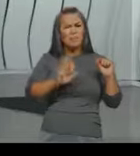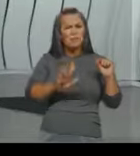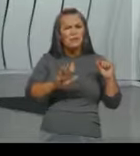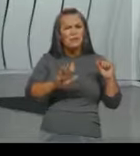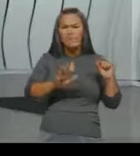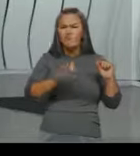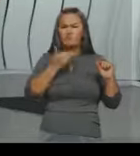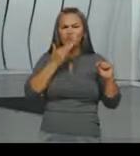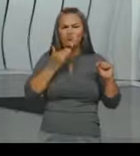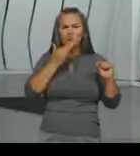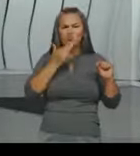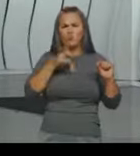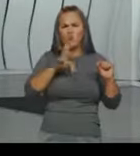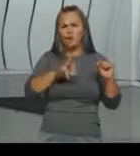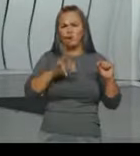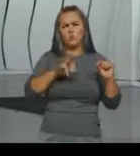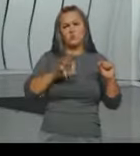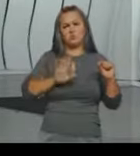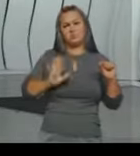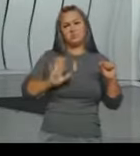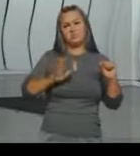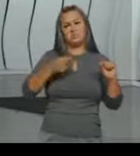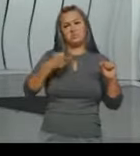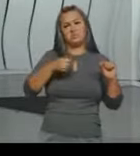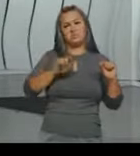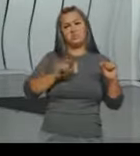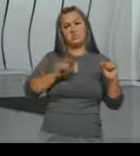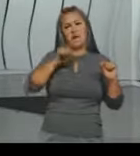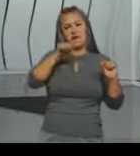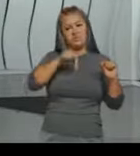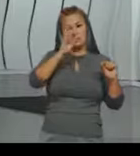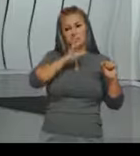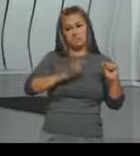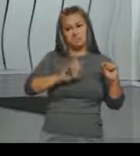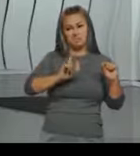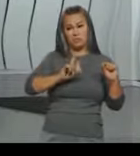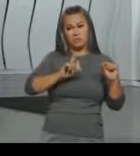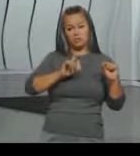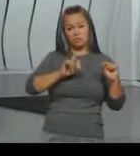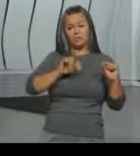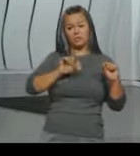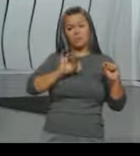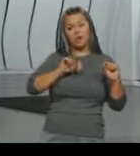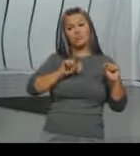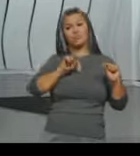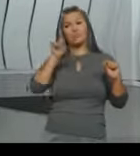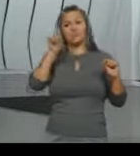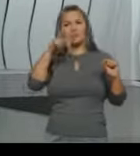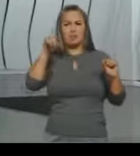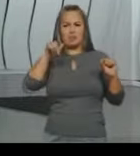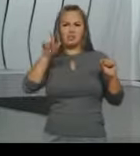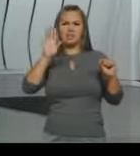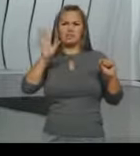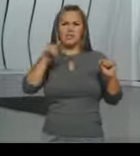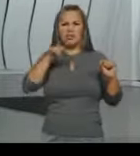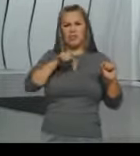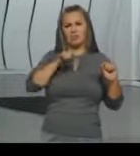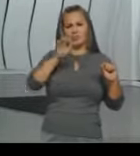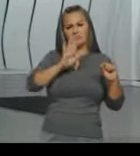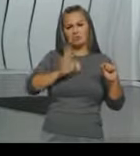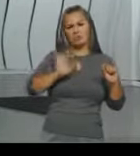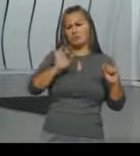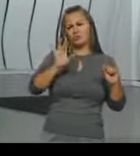engenharia, arquitetura, quem sabe você vai para outro país e o pessoal usa isso. Era bom para você saber isso aqui, ok? No mais, são